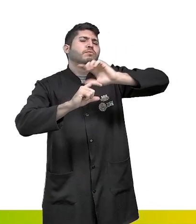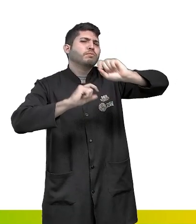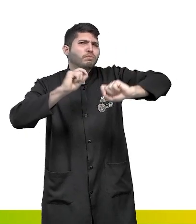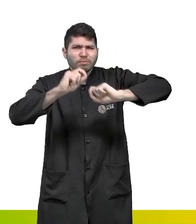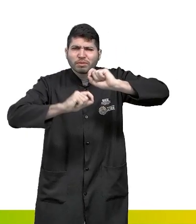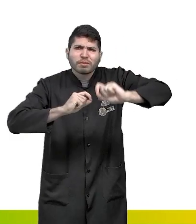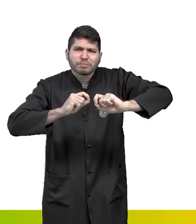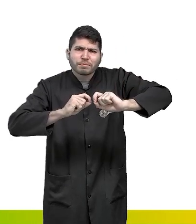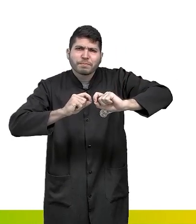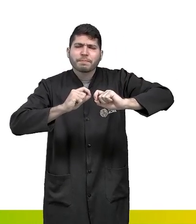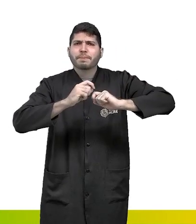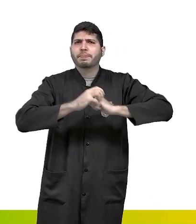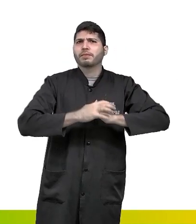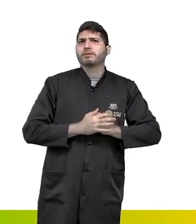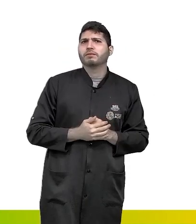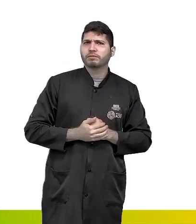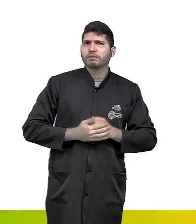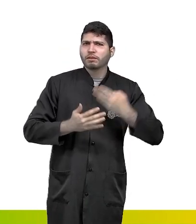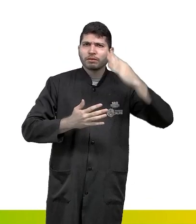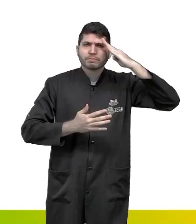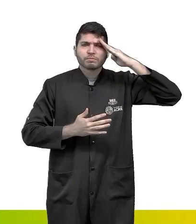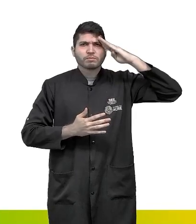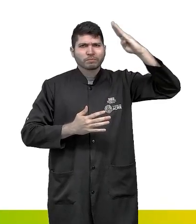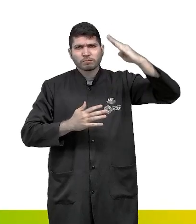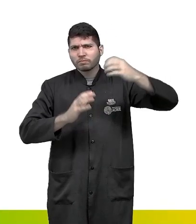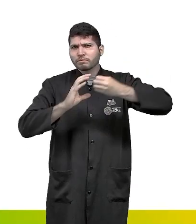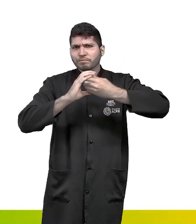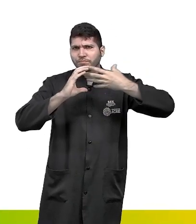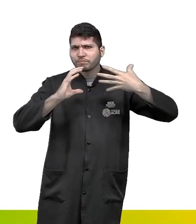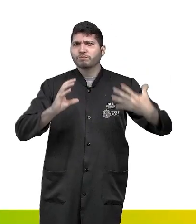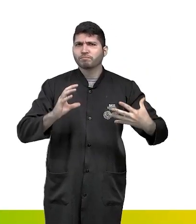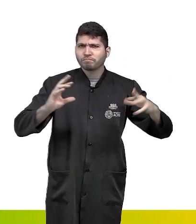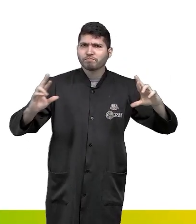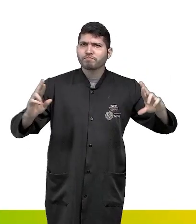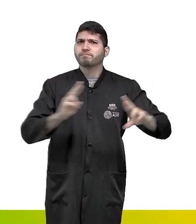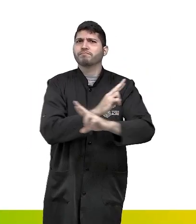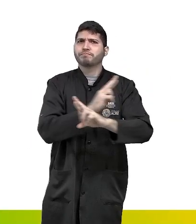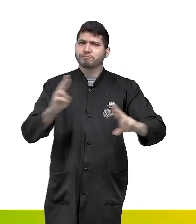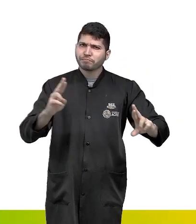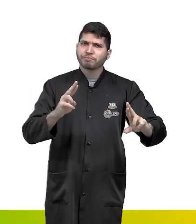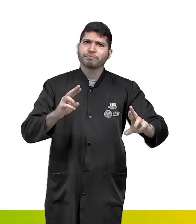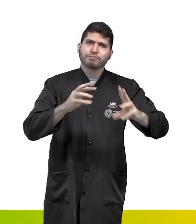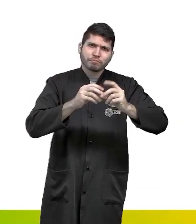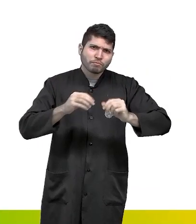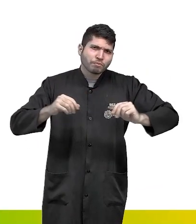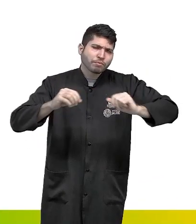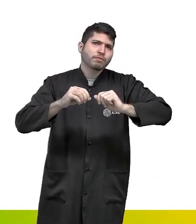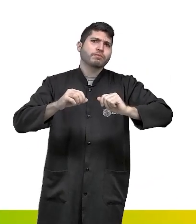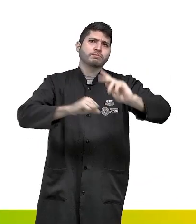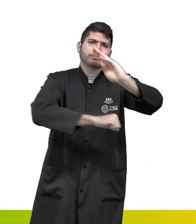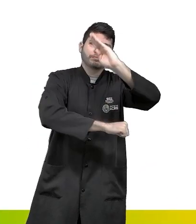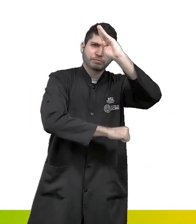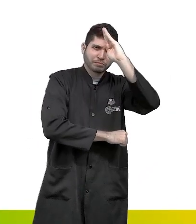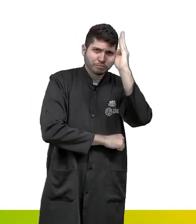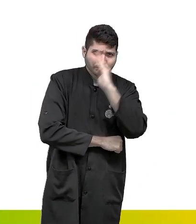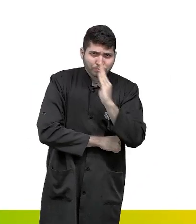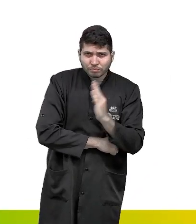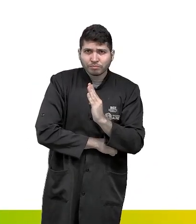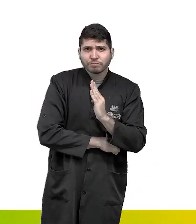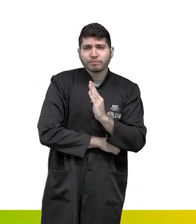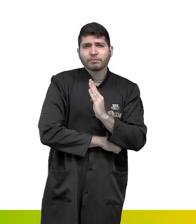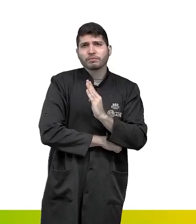charge significa que a principal característica com relação à questão da terra no Brasil é que a terra foi